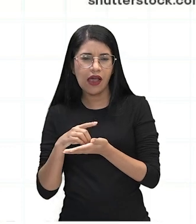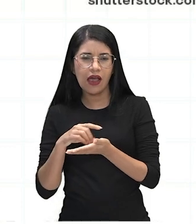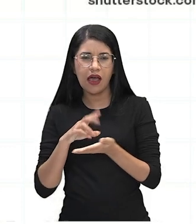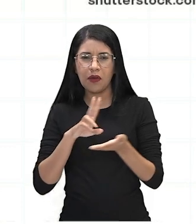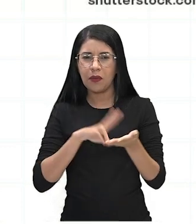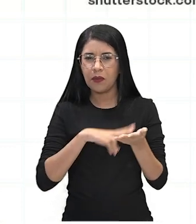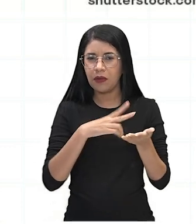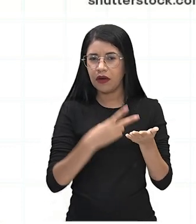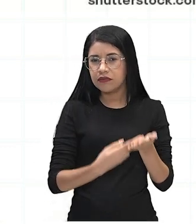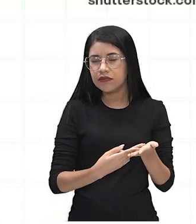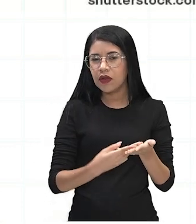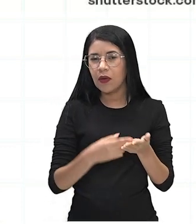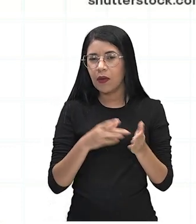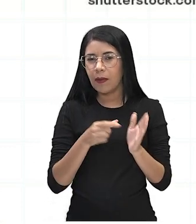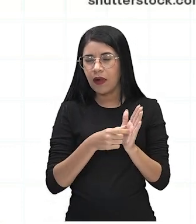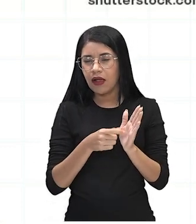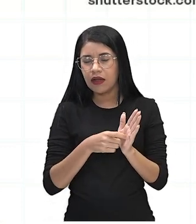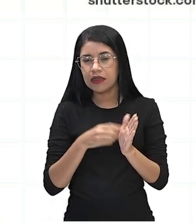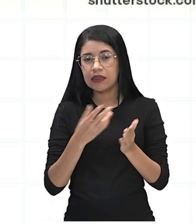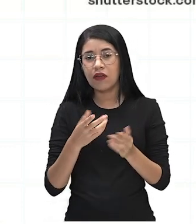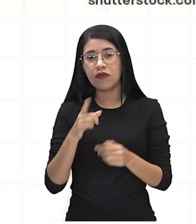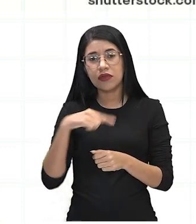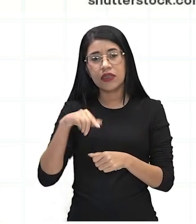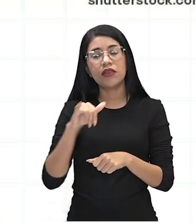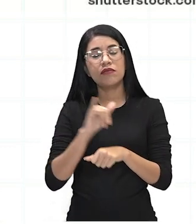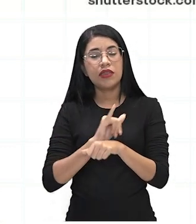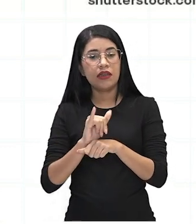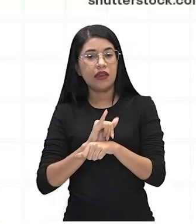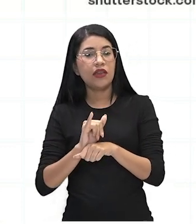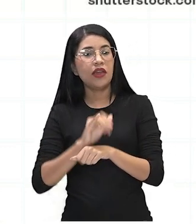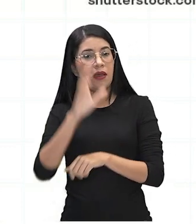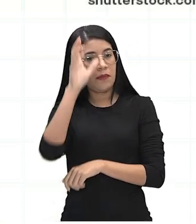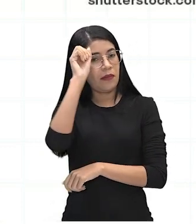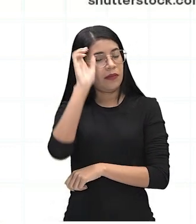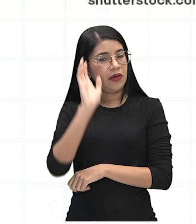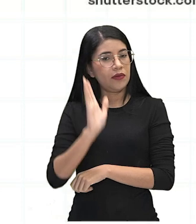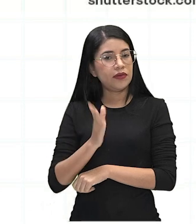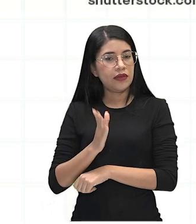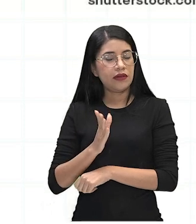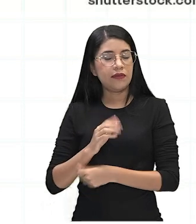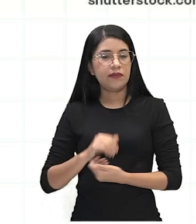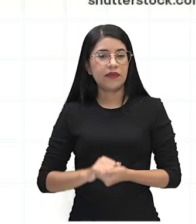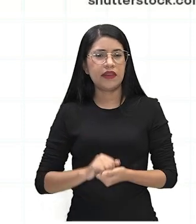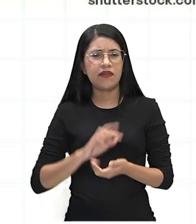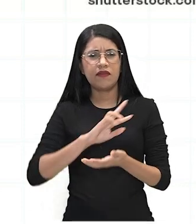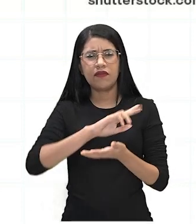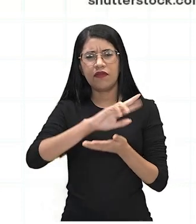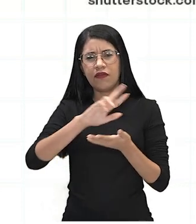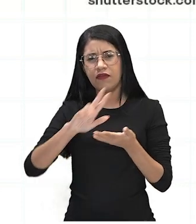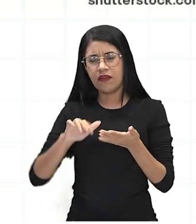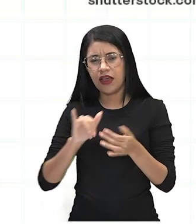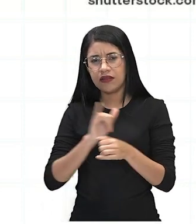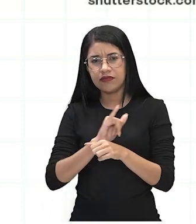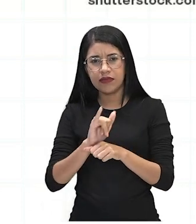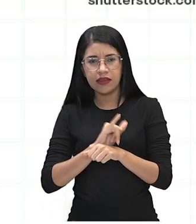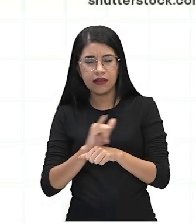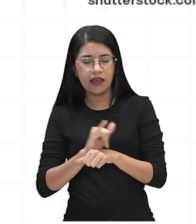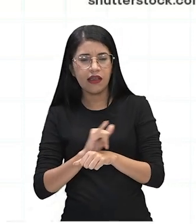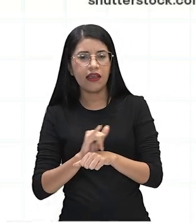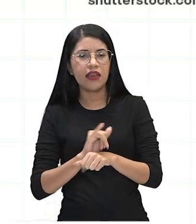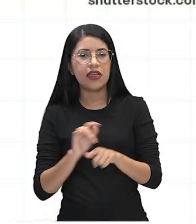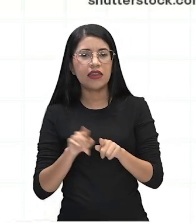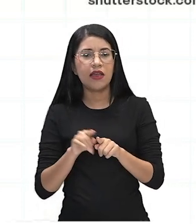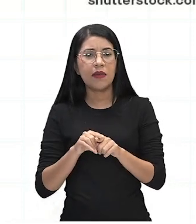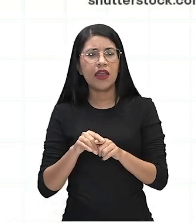Você vai usar os recursos que você já aprendeu, que fazem parte das técnicas de leitura e todo o seu conhecimento